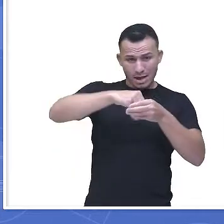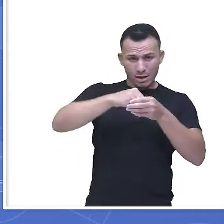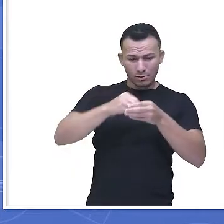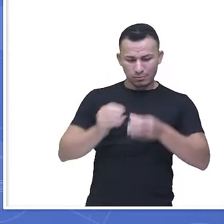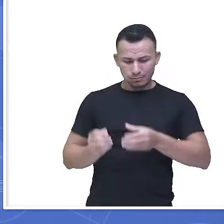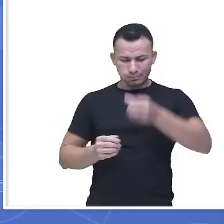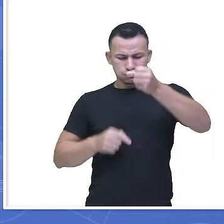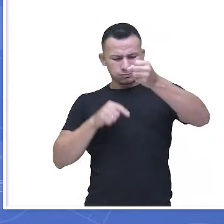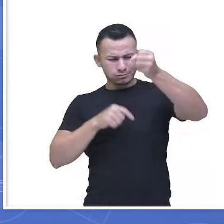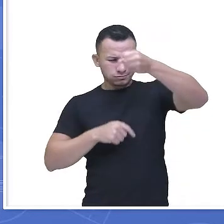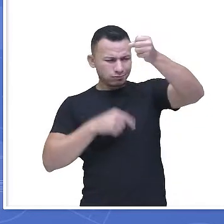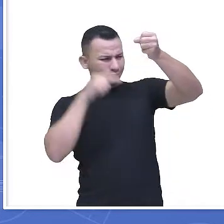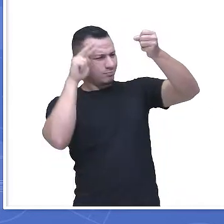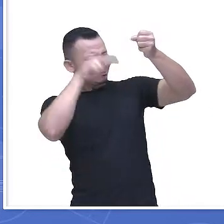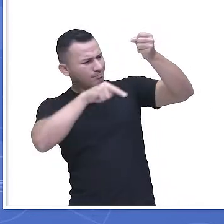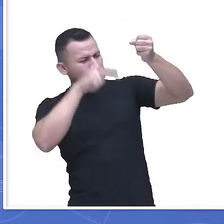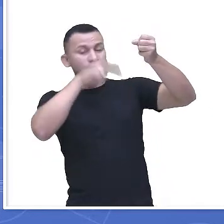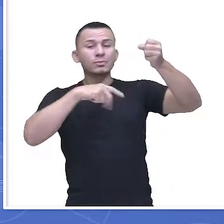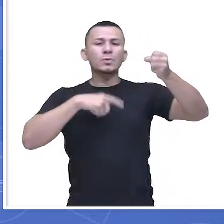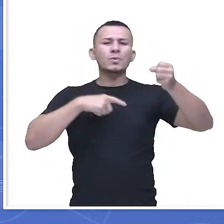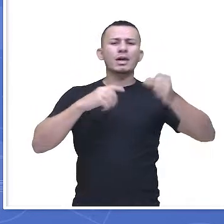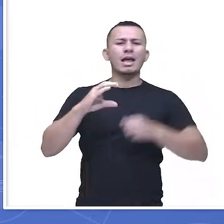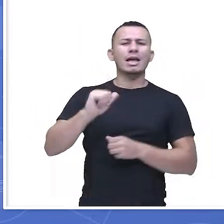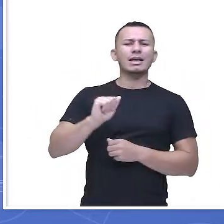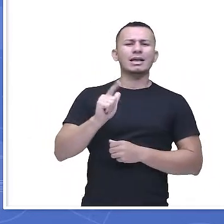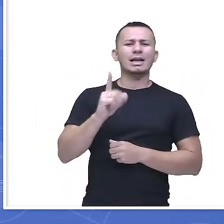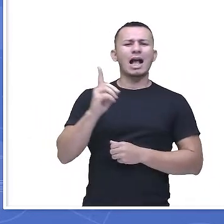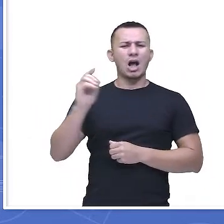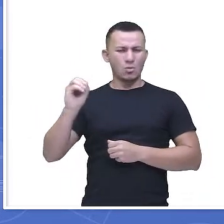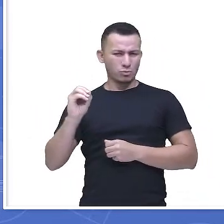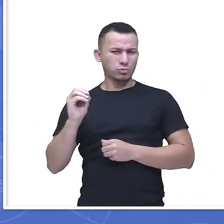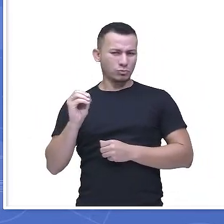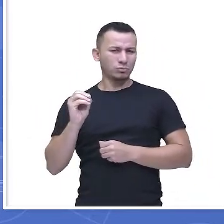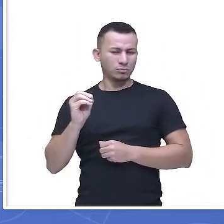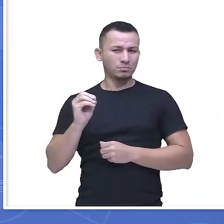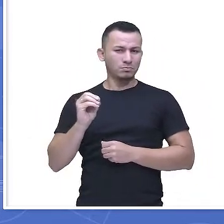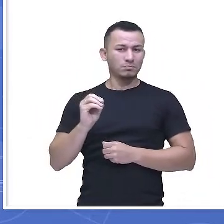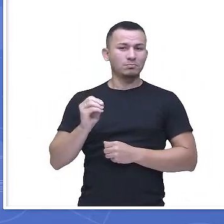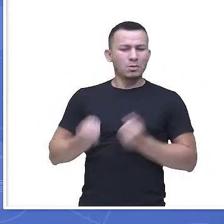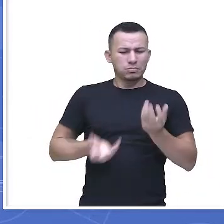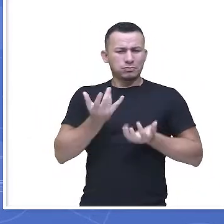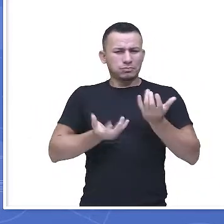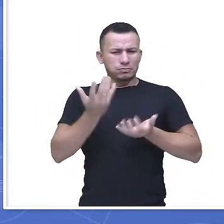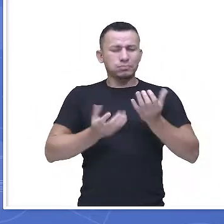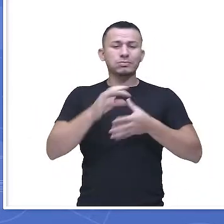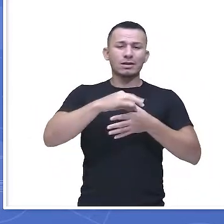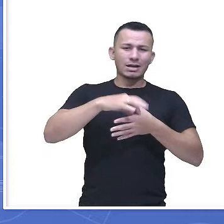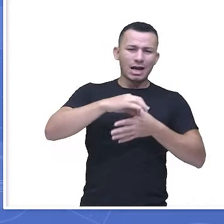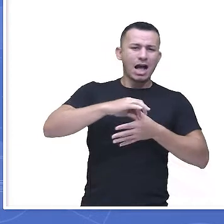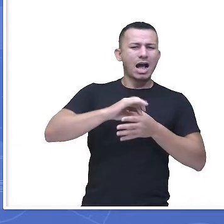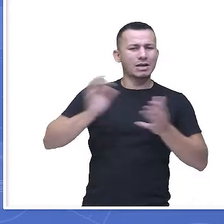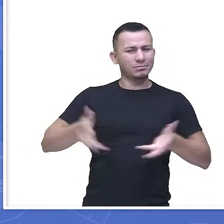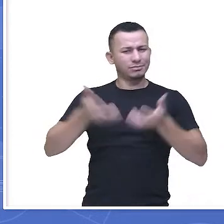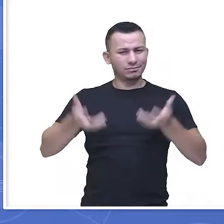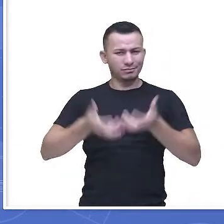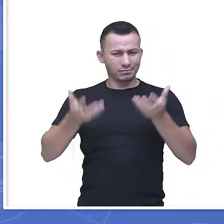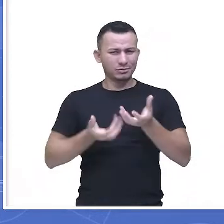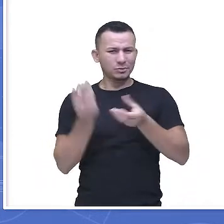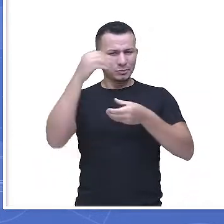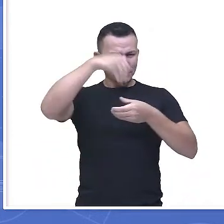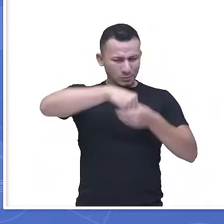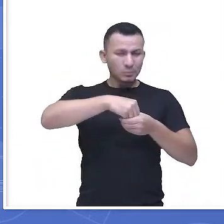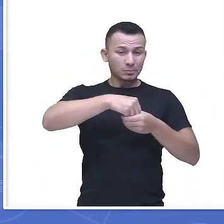força vital, era um caldo nutritivo ali, de fervuras de carne, de legumes, enfim. E